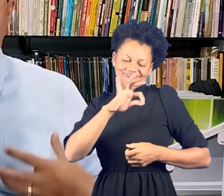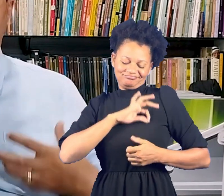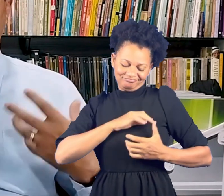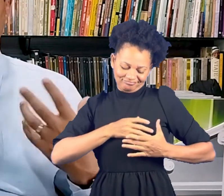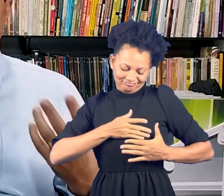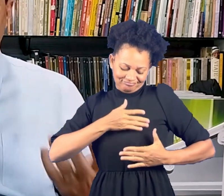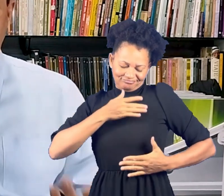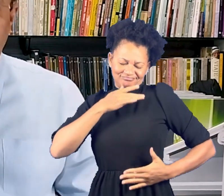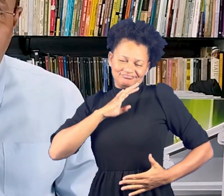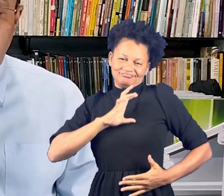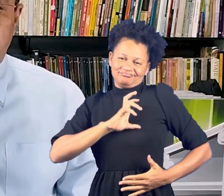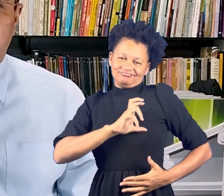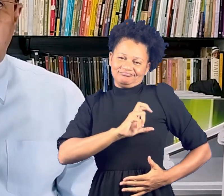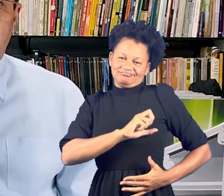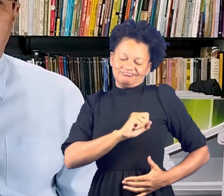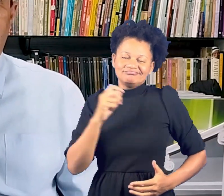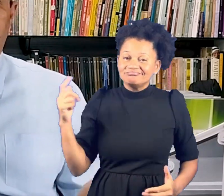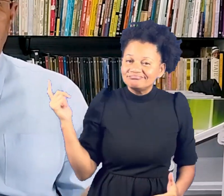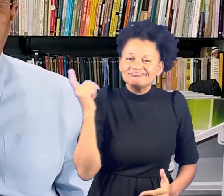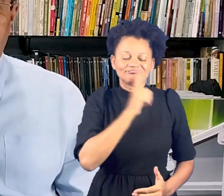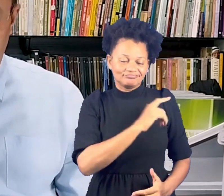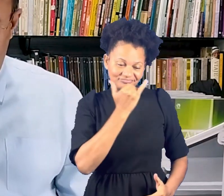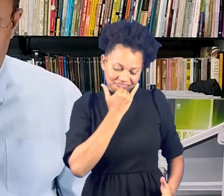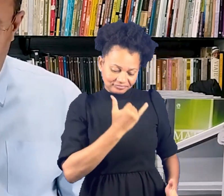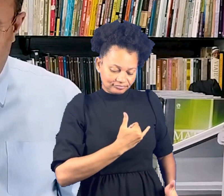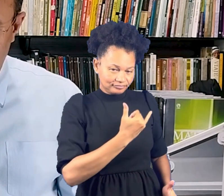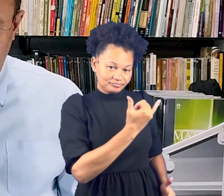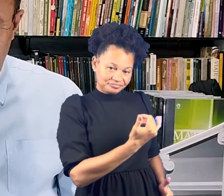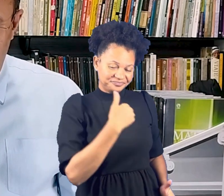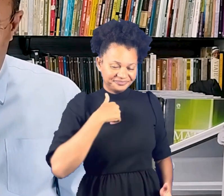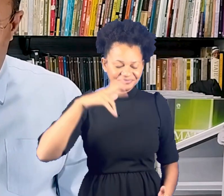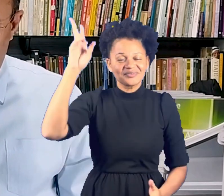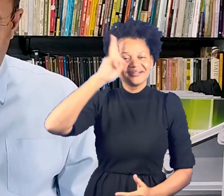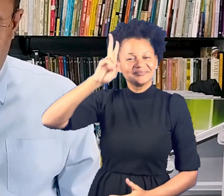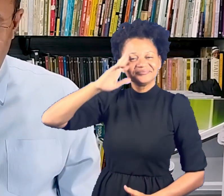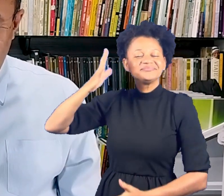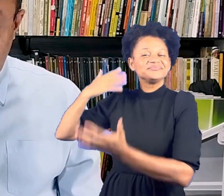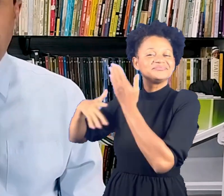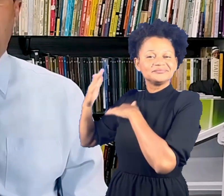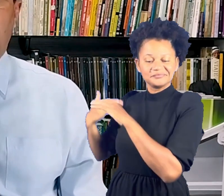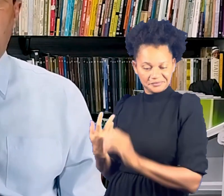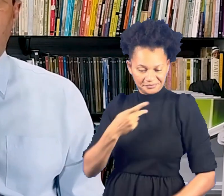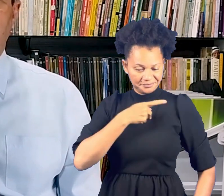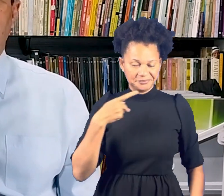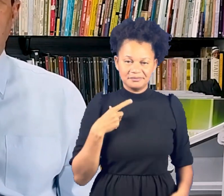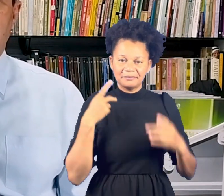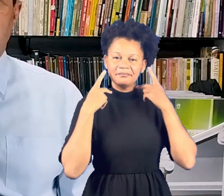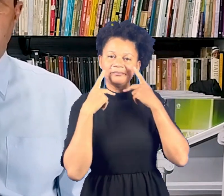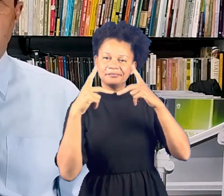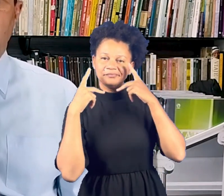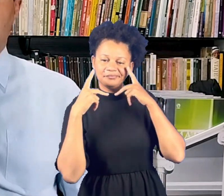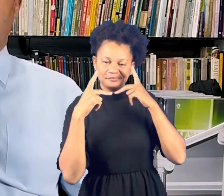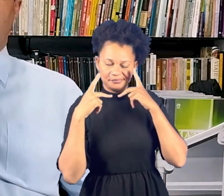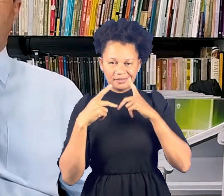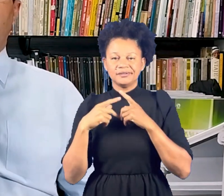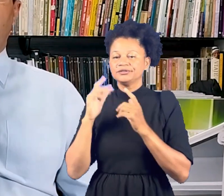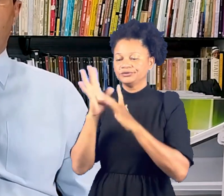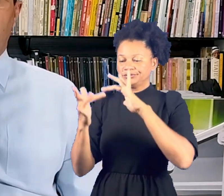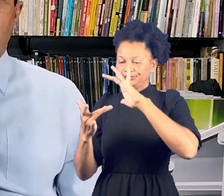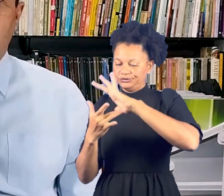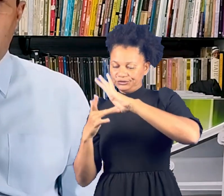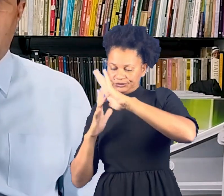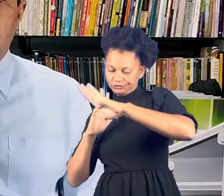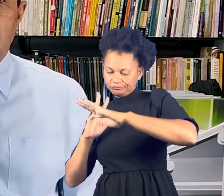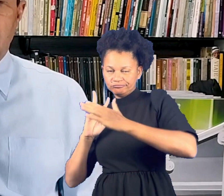está revestido de amor e ele consegue perdoar. Eu me lembro de um pastor que pregava e ele disse que Jesus levantou